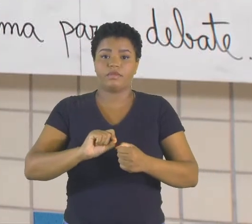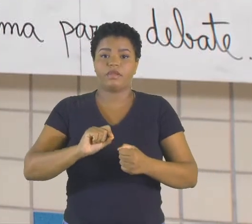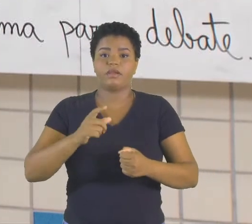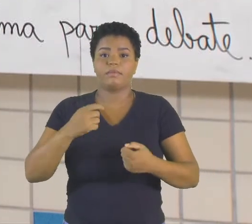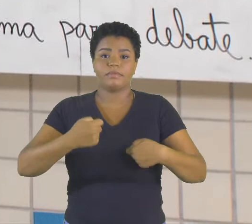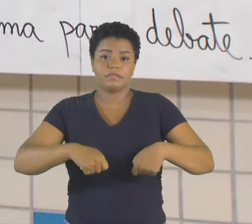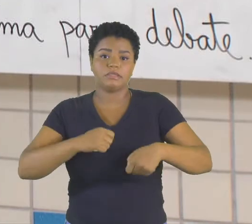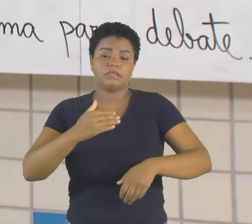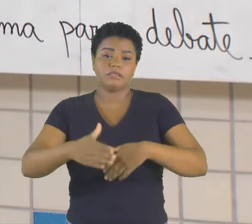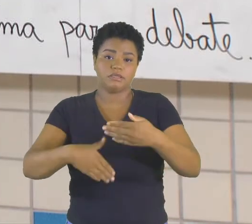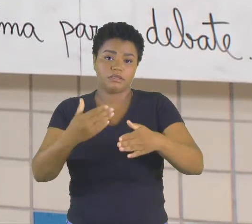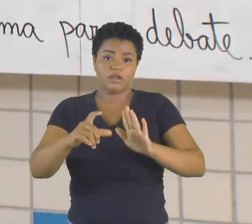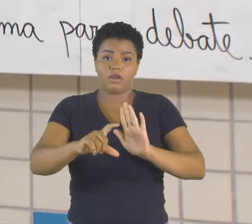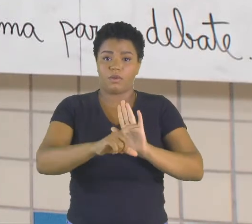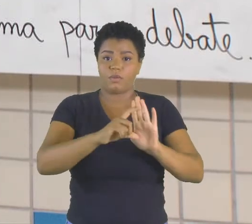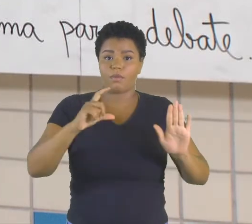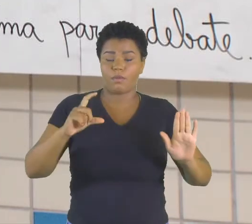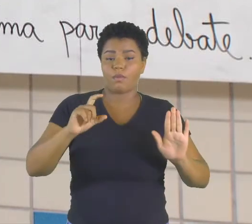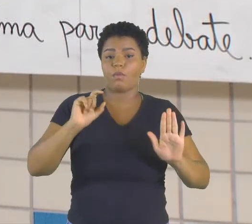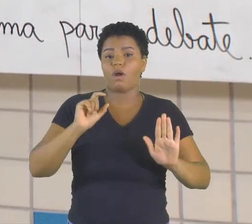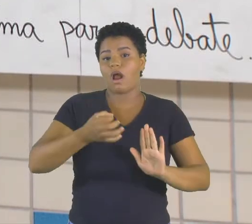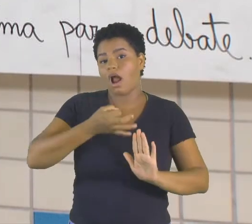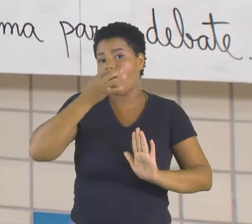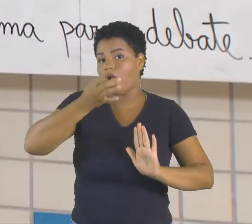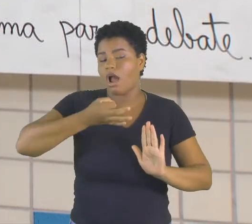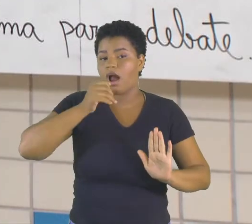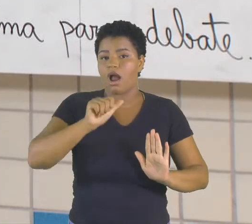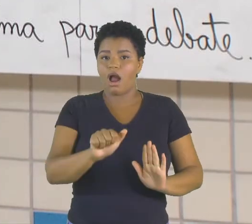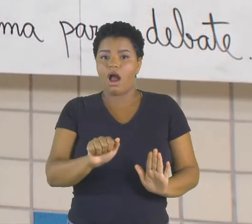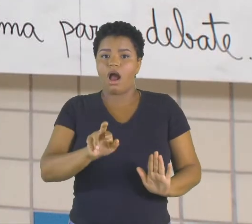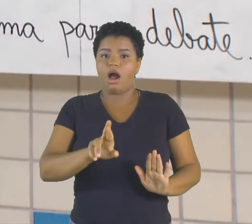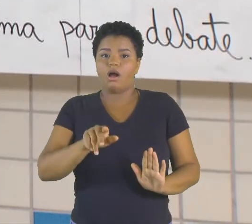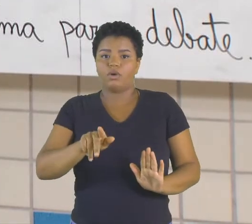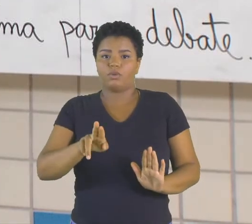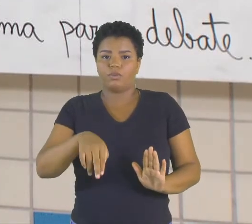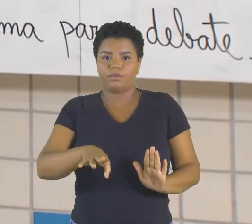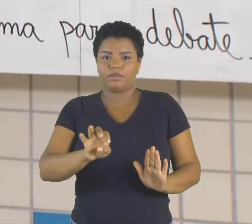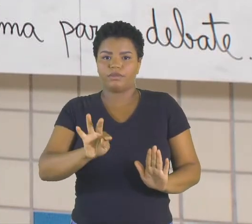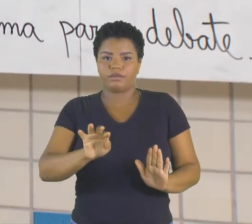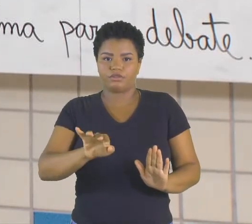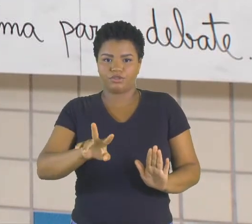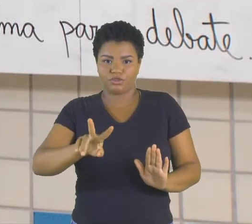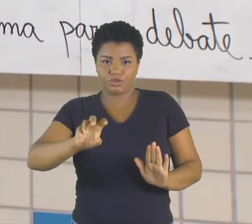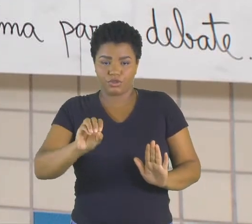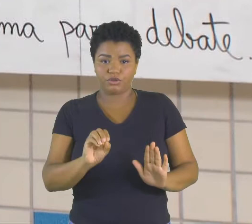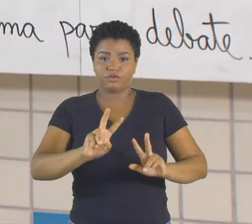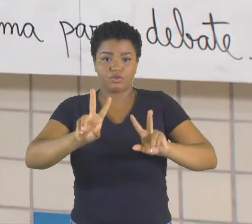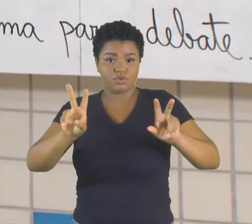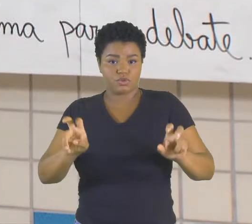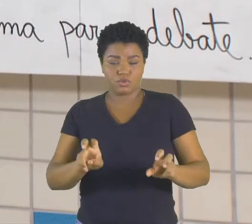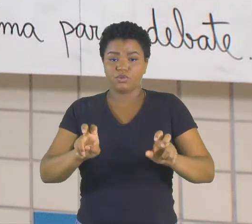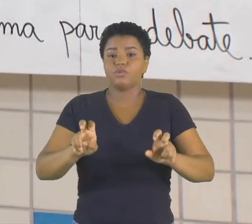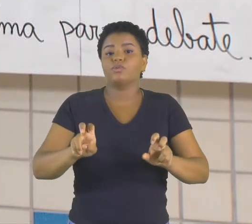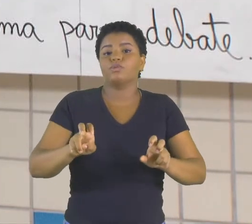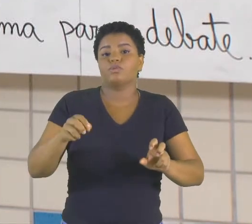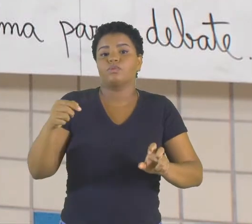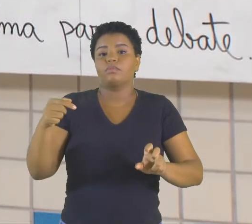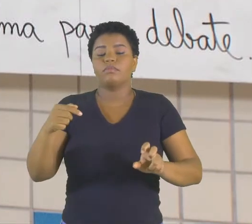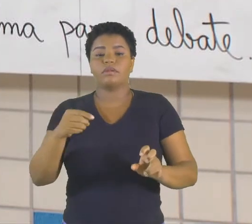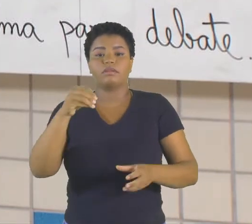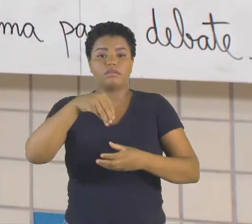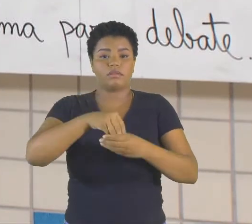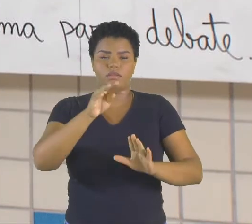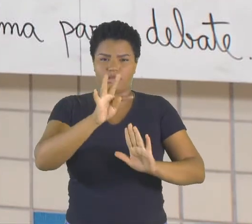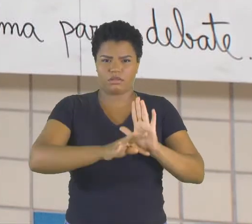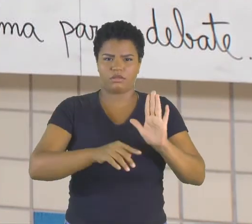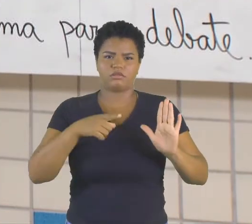um parágrafo argumentativo sobre a temática do texto que está lá no bloco de estudo. Então, como eu disse no